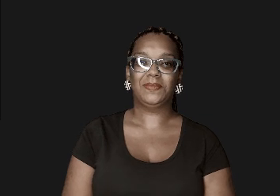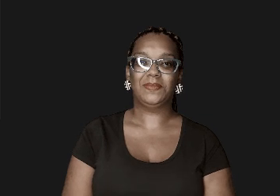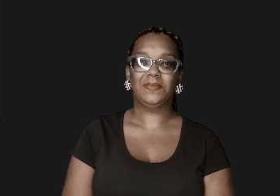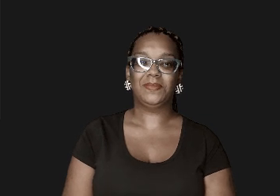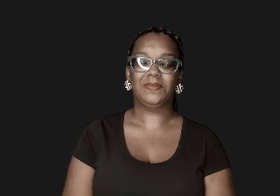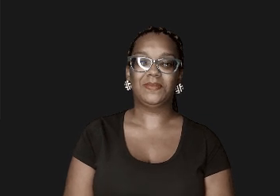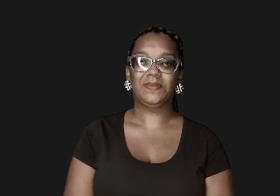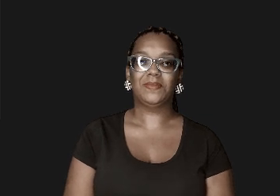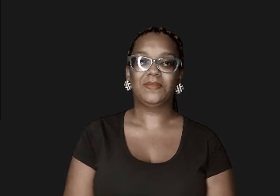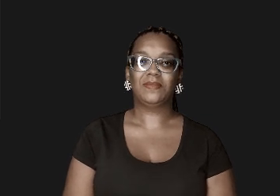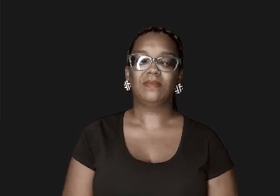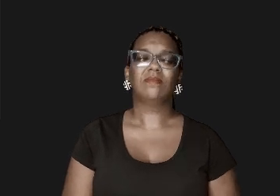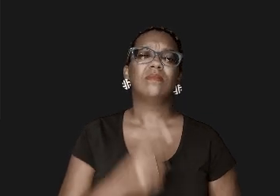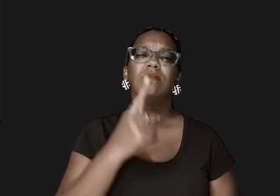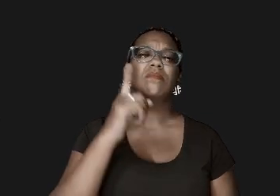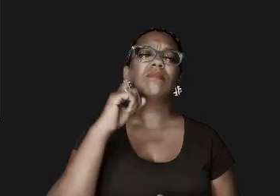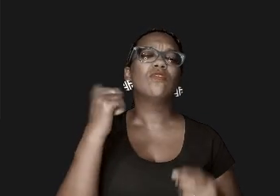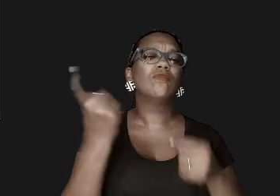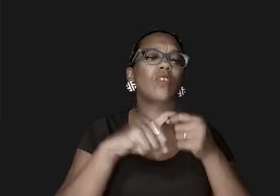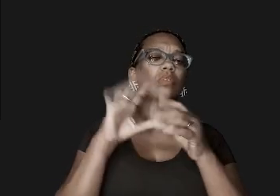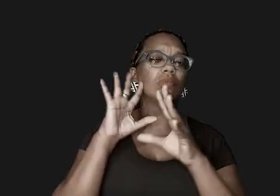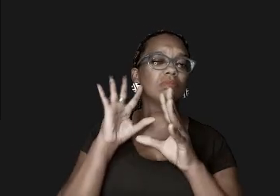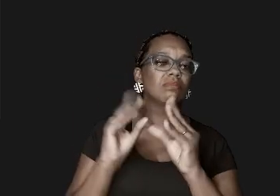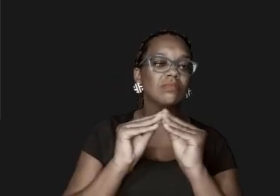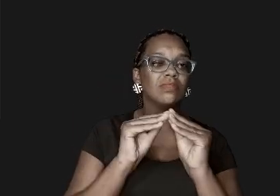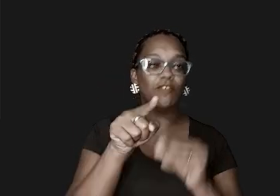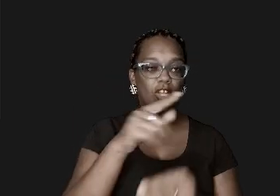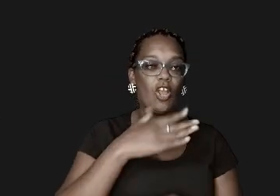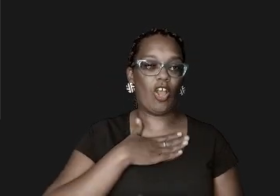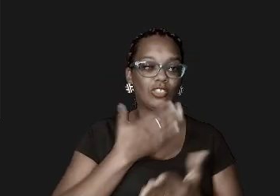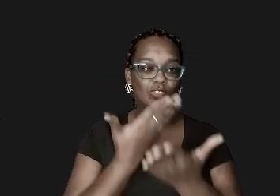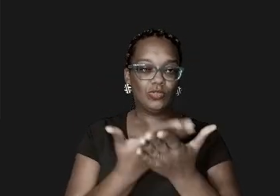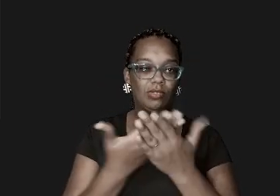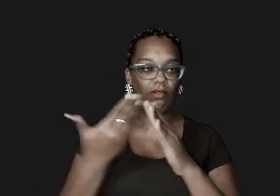vamos ver como é que isso se processa